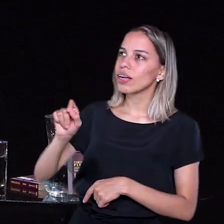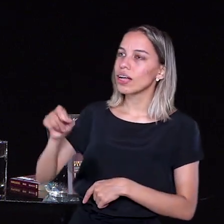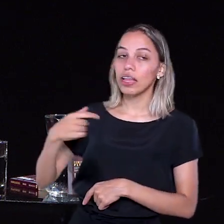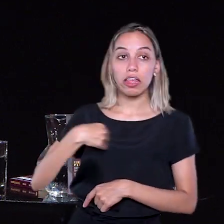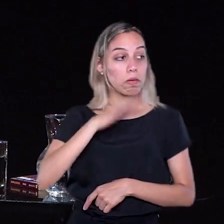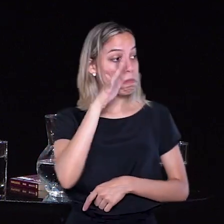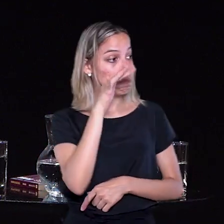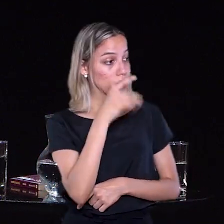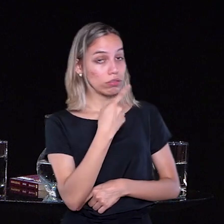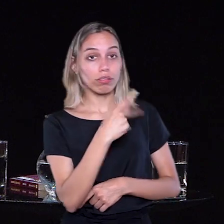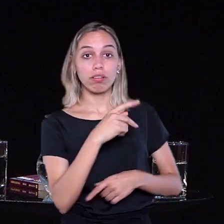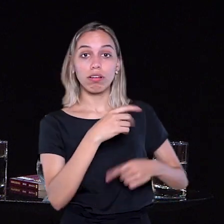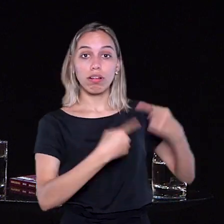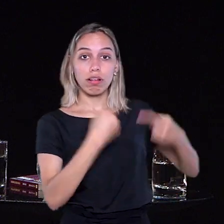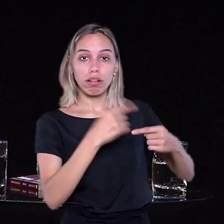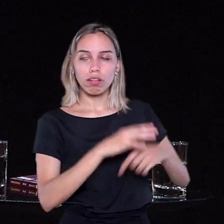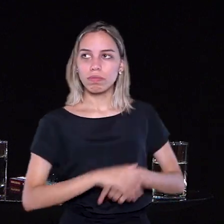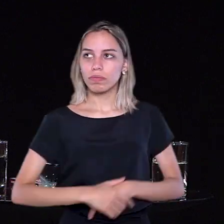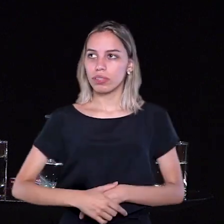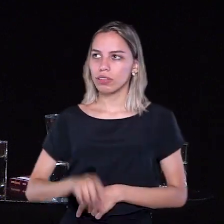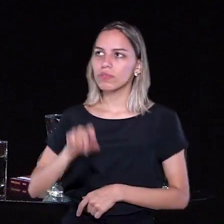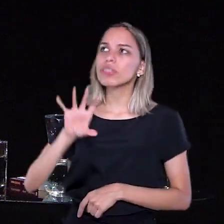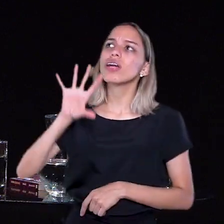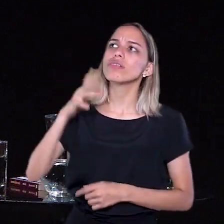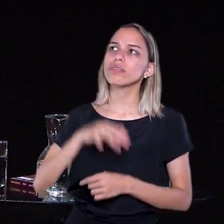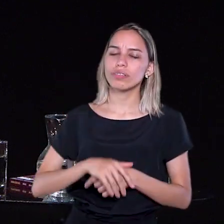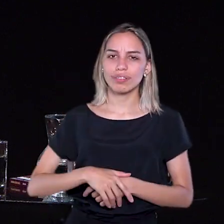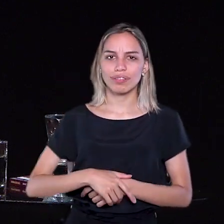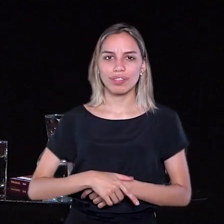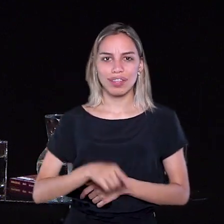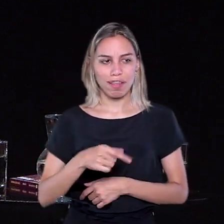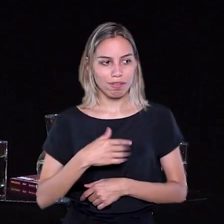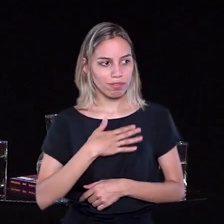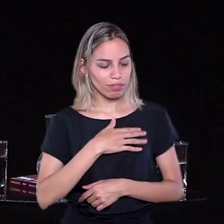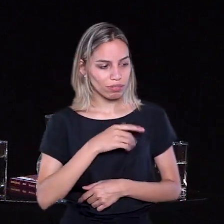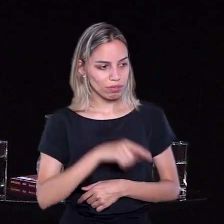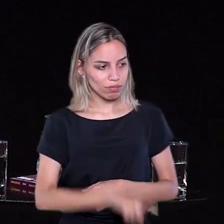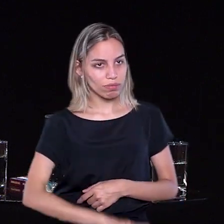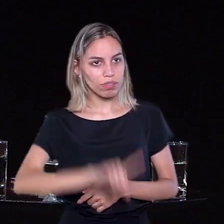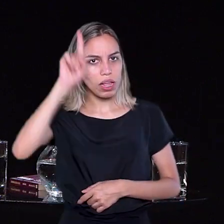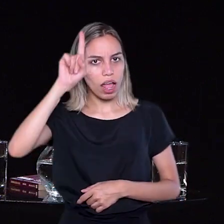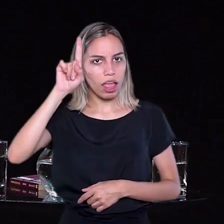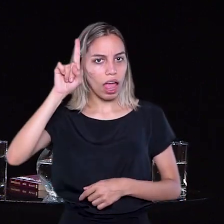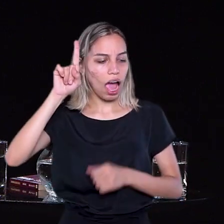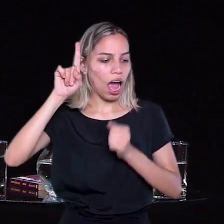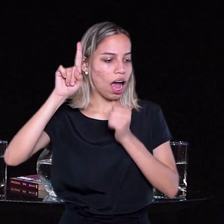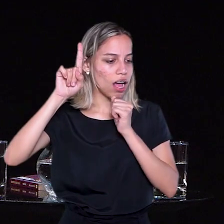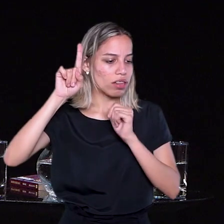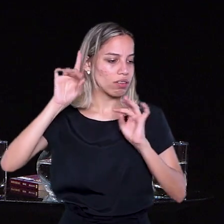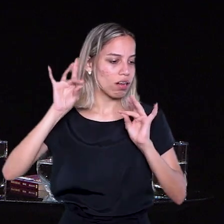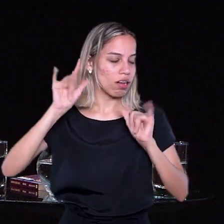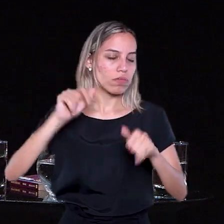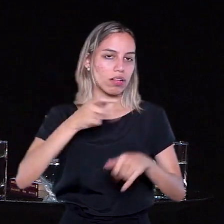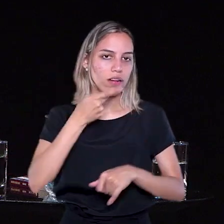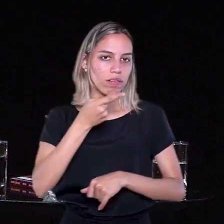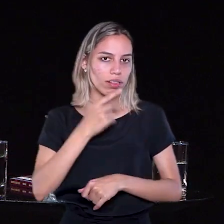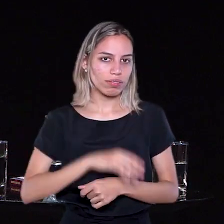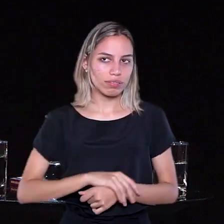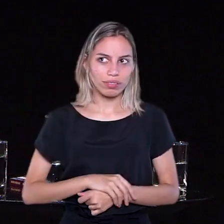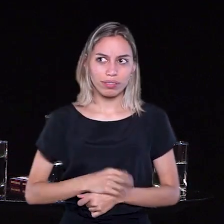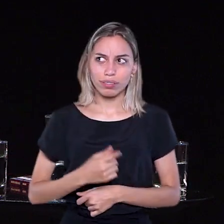qual foi a entrevista? Ele respondeu assim, uma que a senhora levanta o dedo e diz assim, eu ainda não terminei de falar. Eu disse, nossa, mas eu